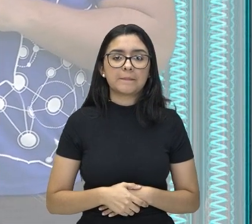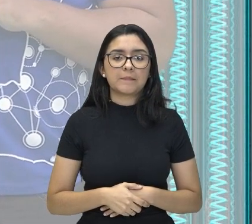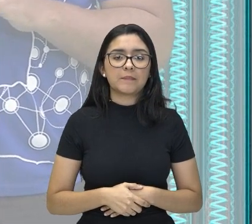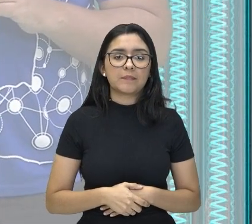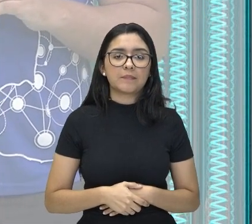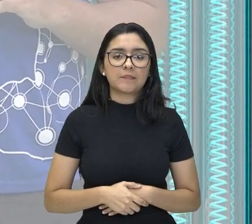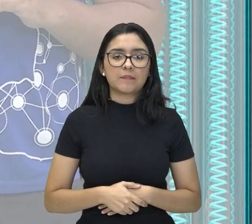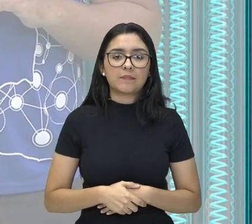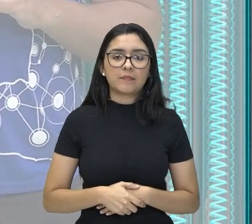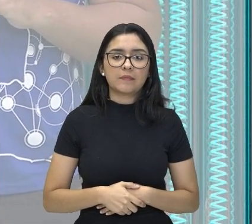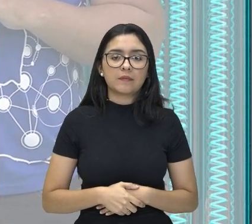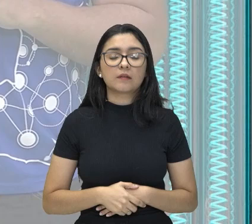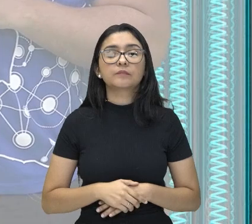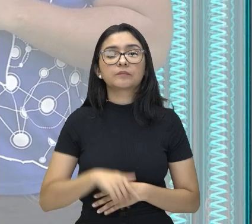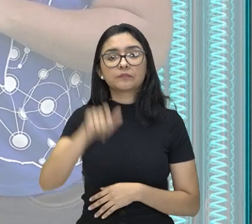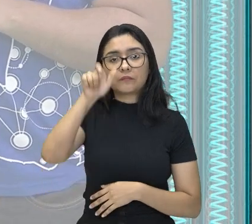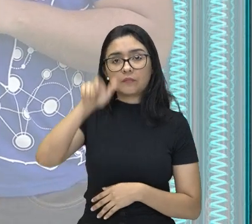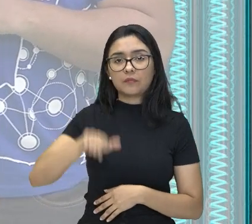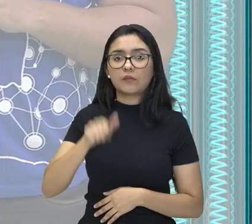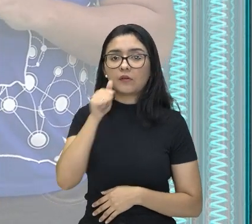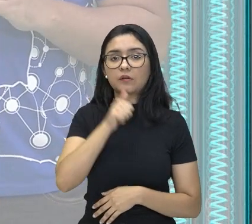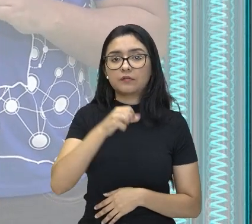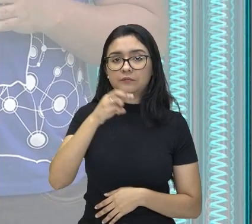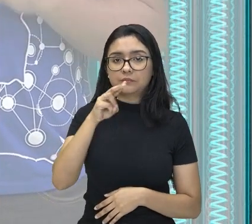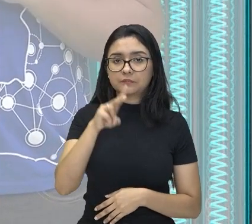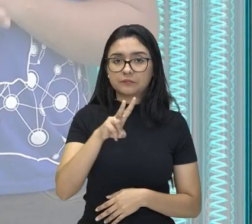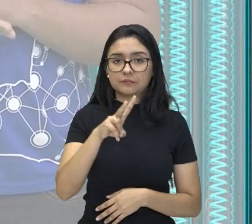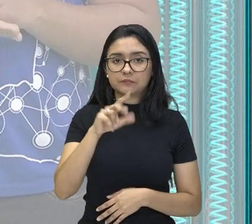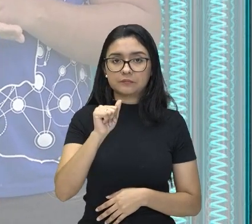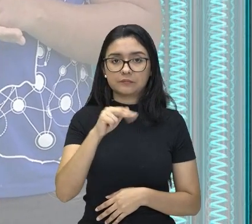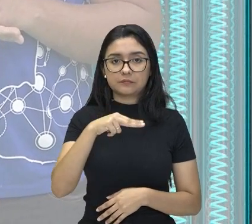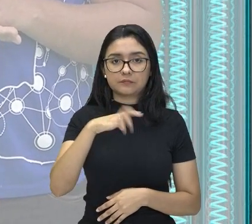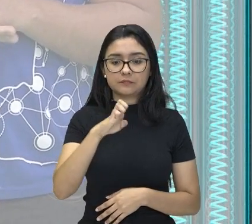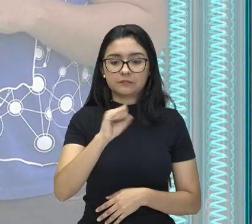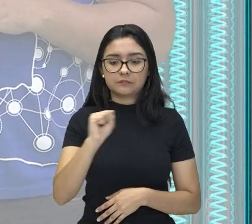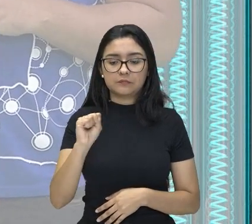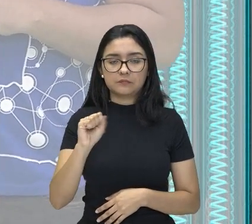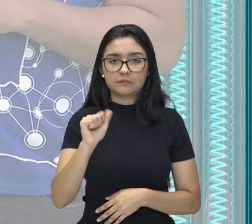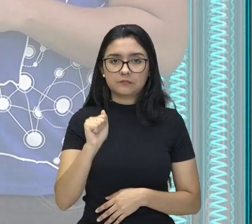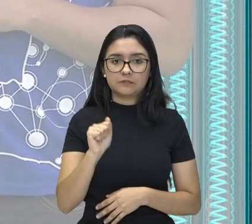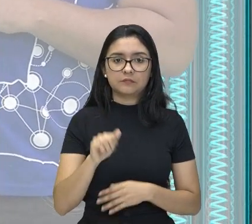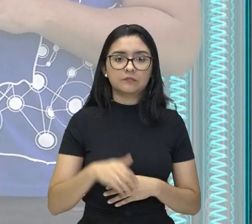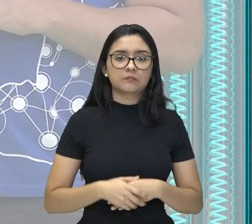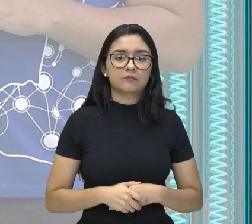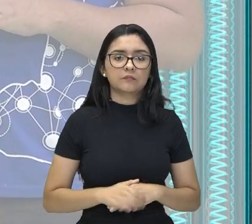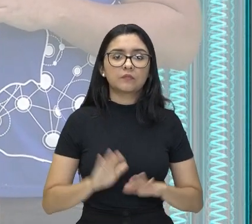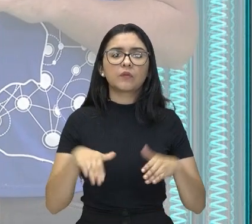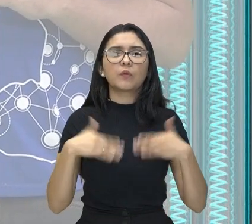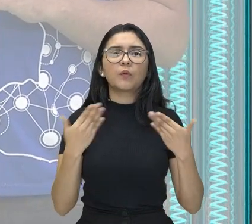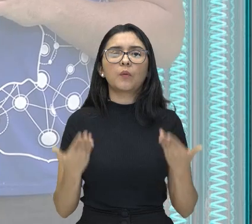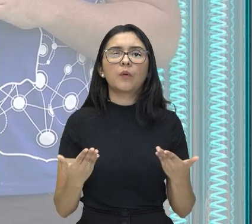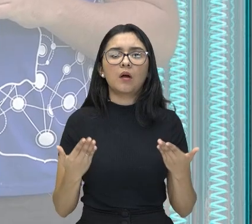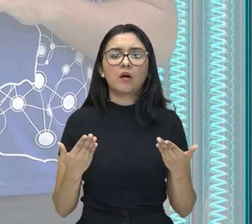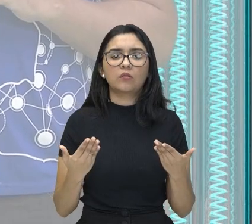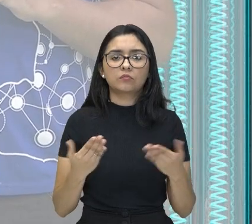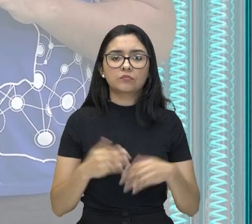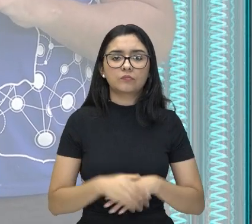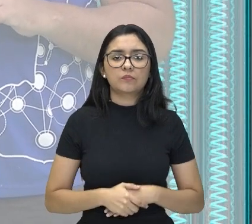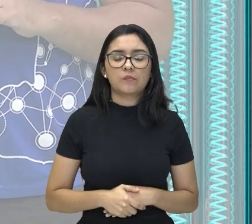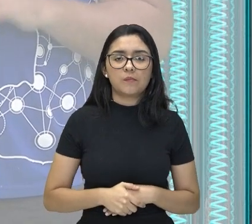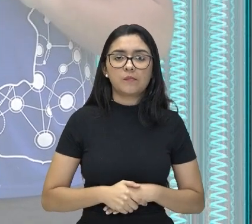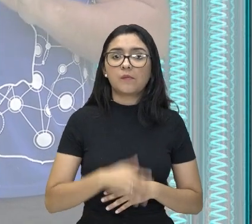certo? No caso, a Vanessa, a nossa primeira personagem. Com relação à opinião de Rodrigo, qual é o posicionamento